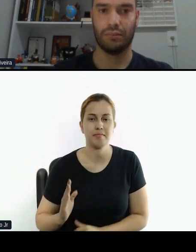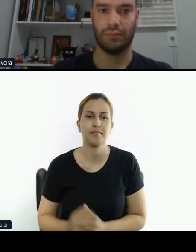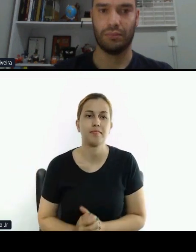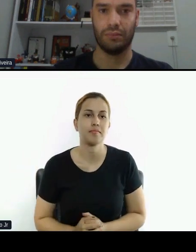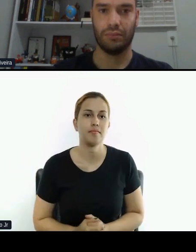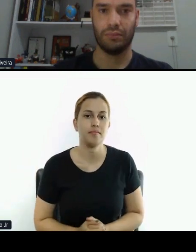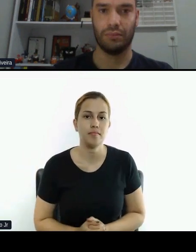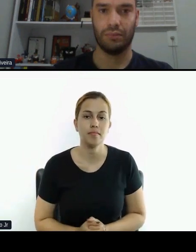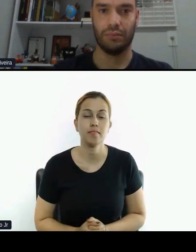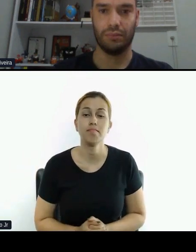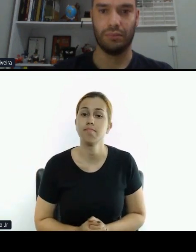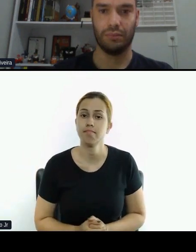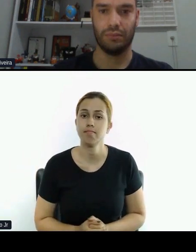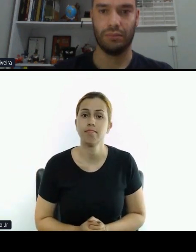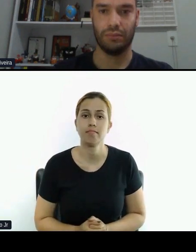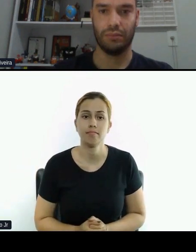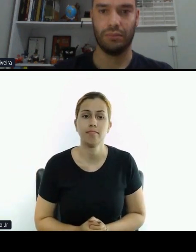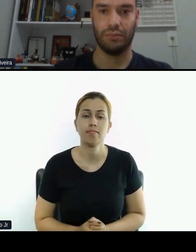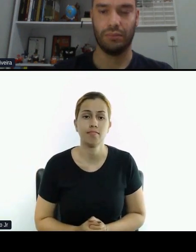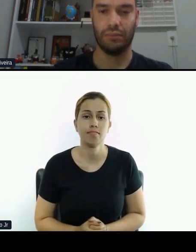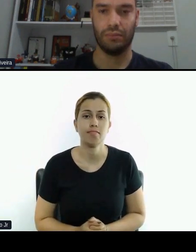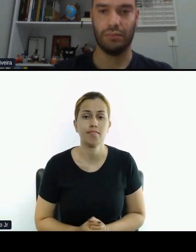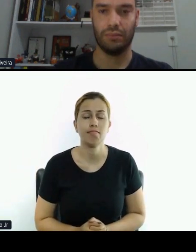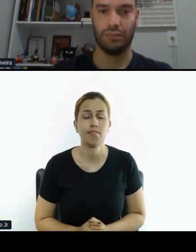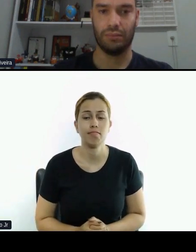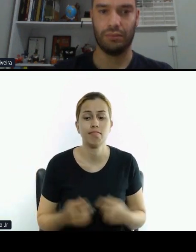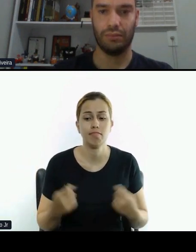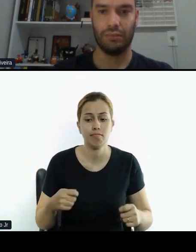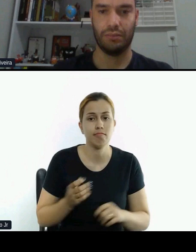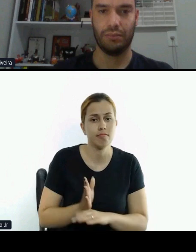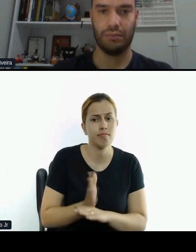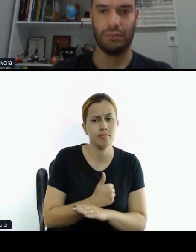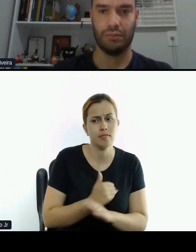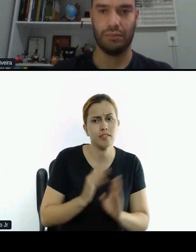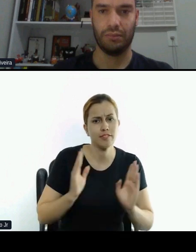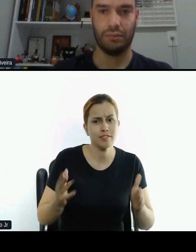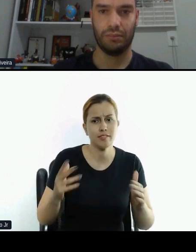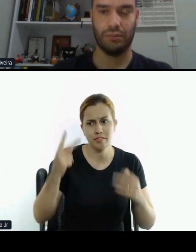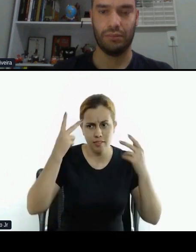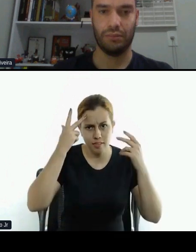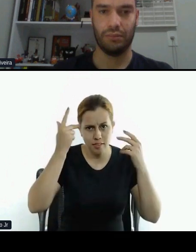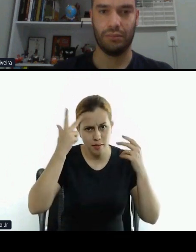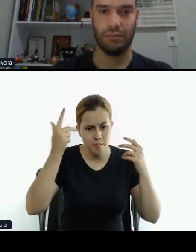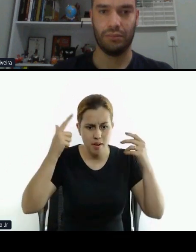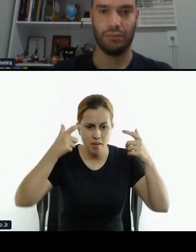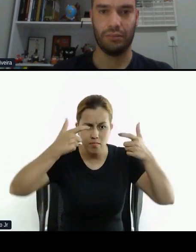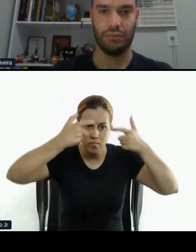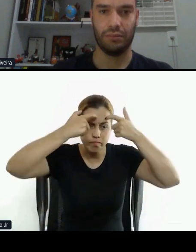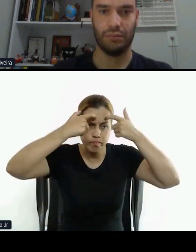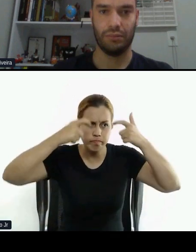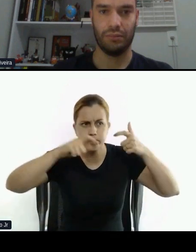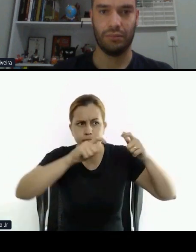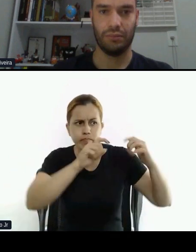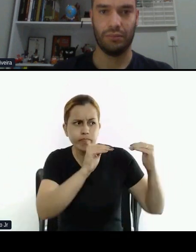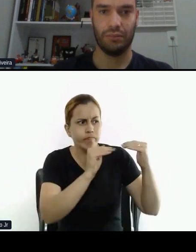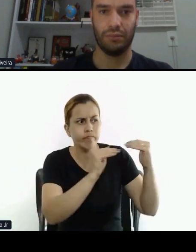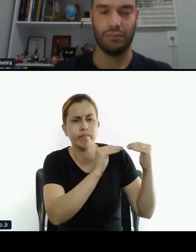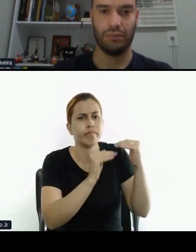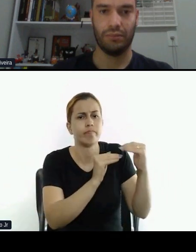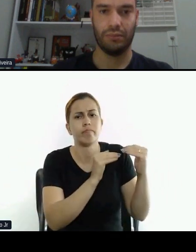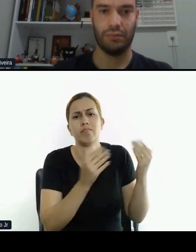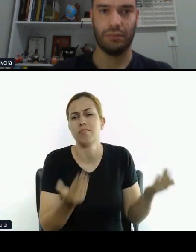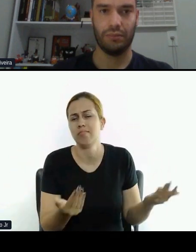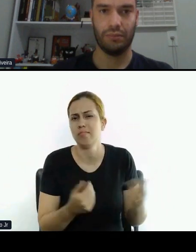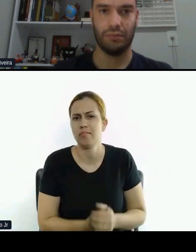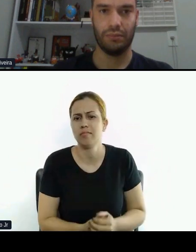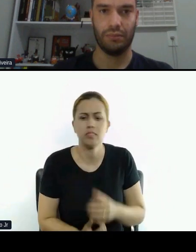né? Não deveria, Não né? deveria, né? Eu tenho um ponto importante da falta de conscientização que eu acho que leva muito nisso. Então, por que já não criar